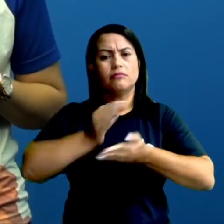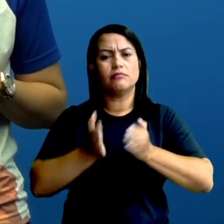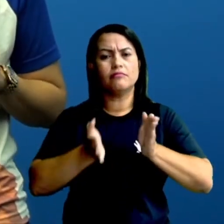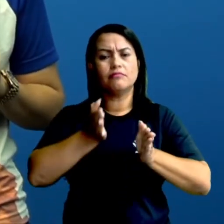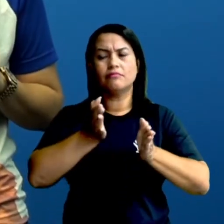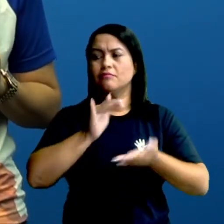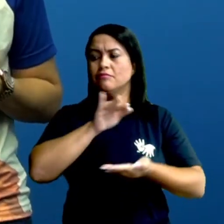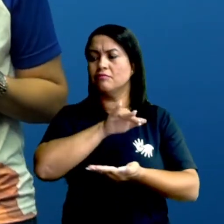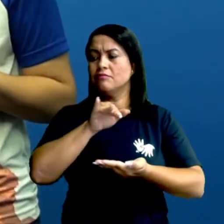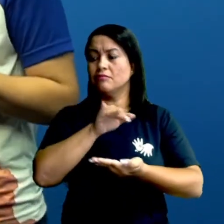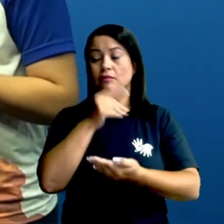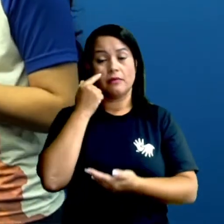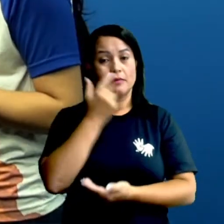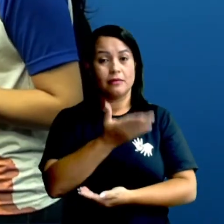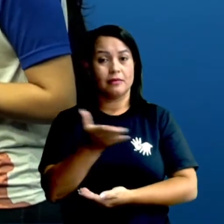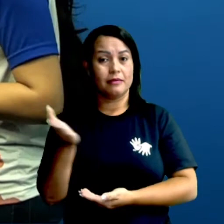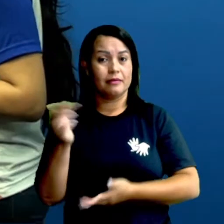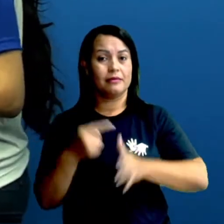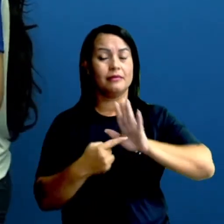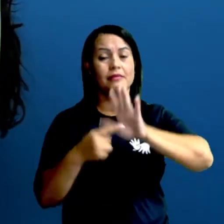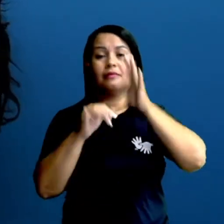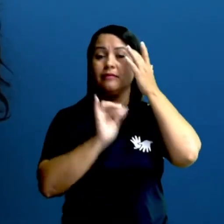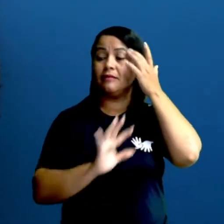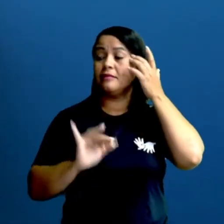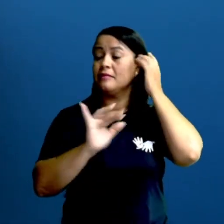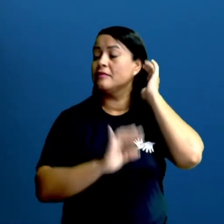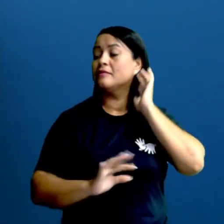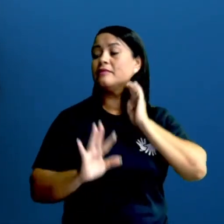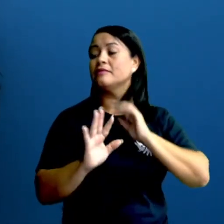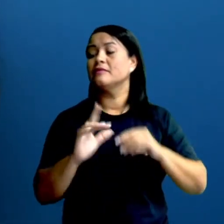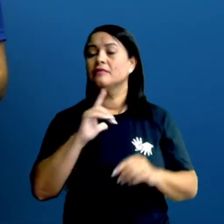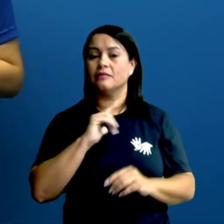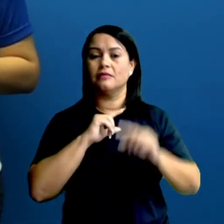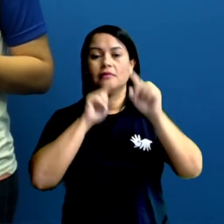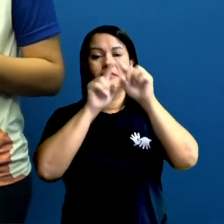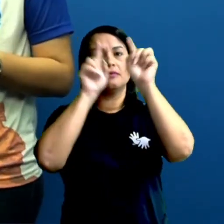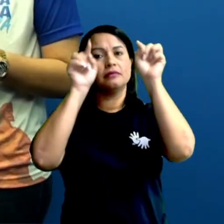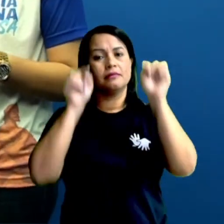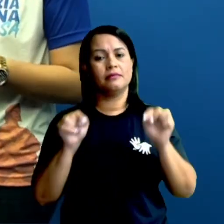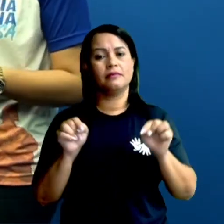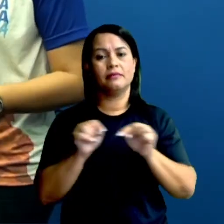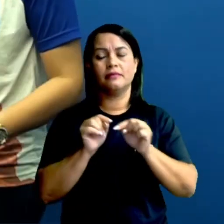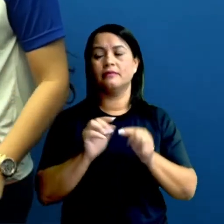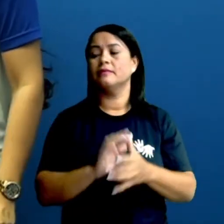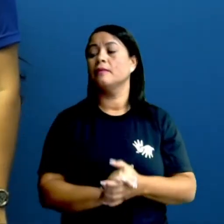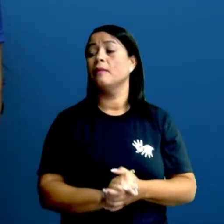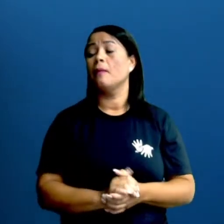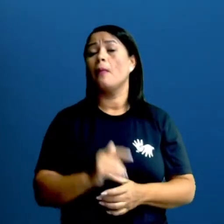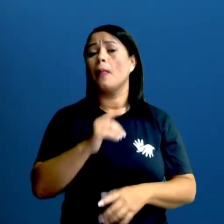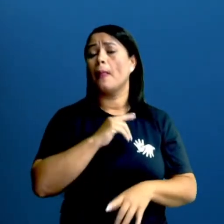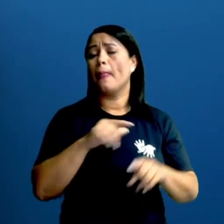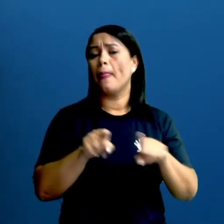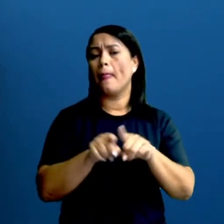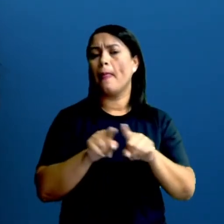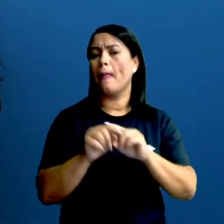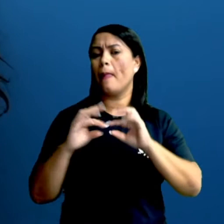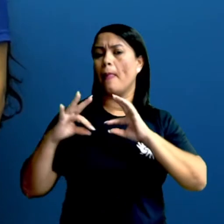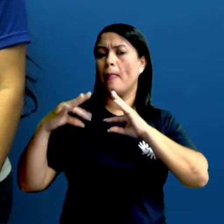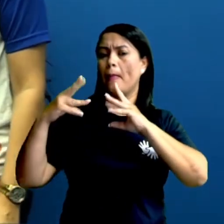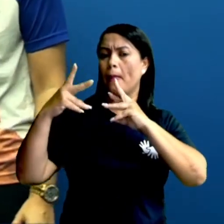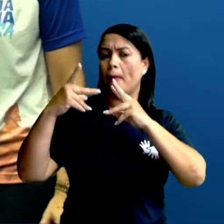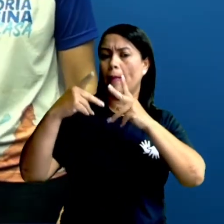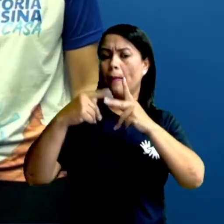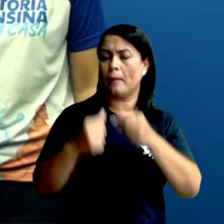tá certo? E olha ele aqui, trouxe ele aqui para vocês, um quadrado, né? Além de ter todos